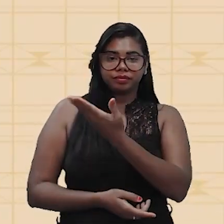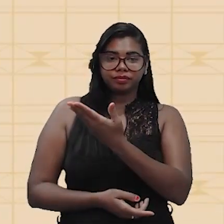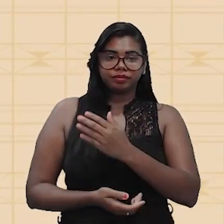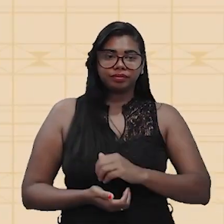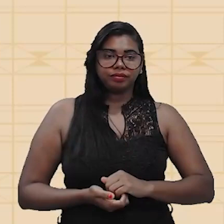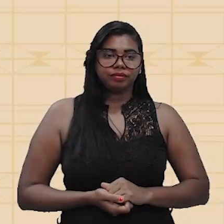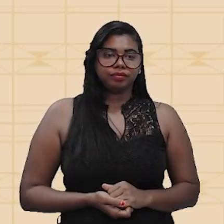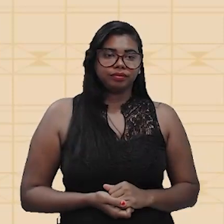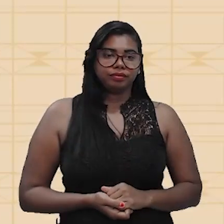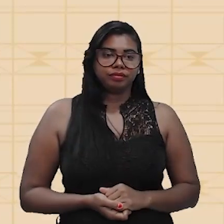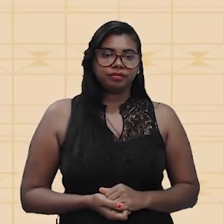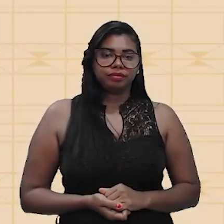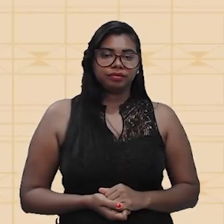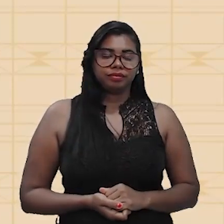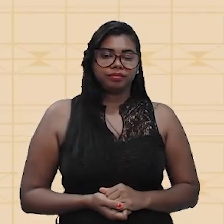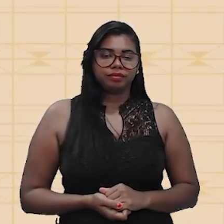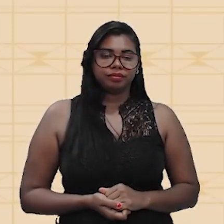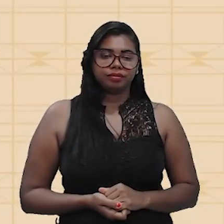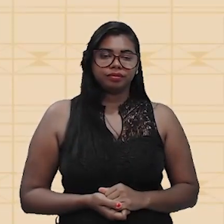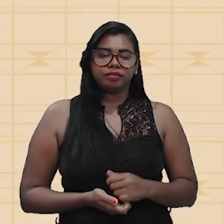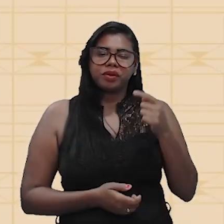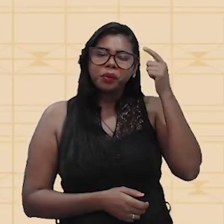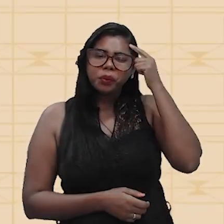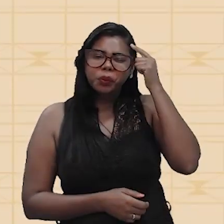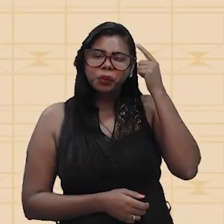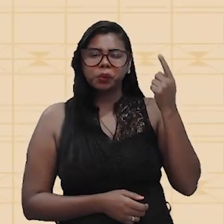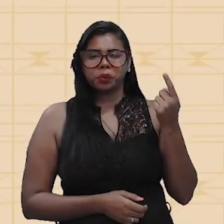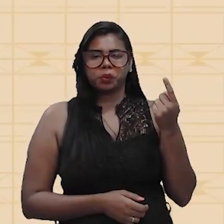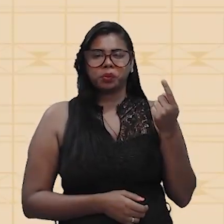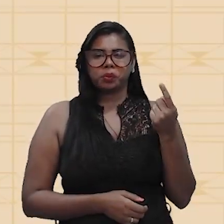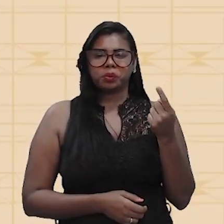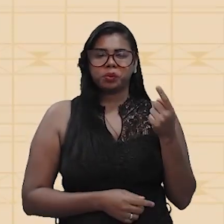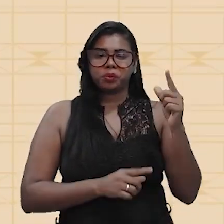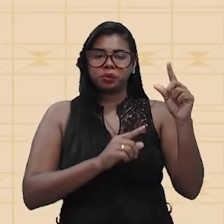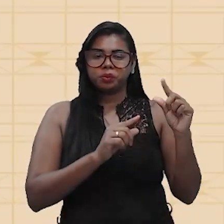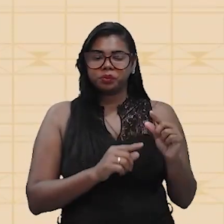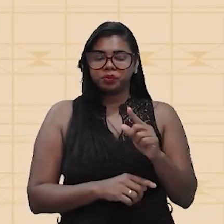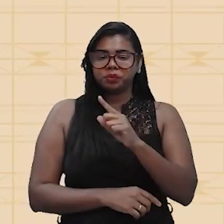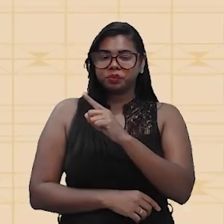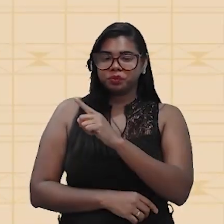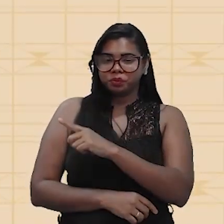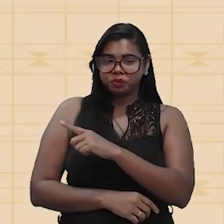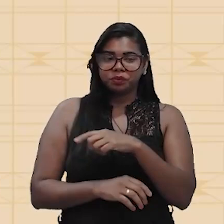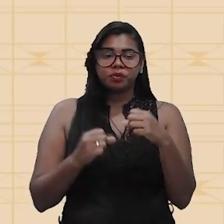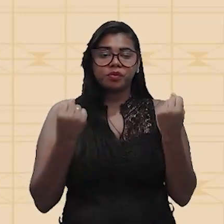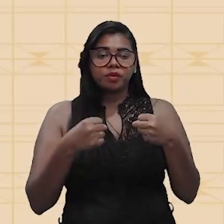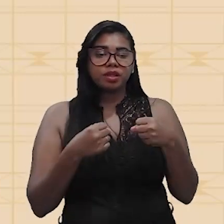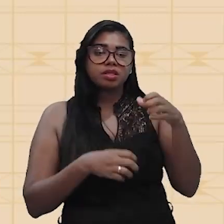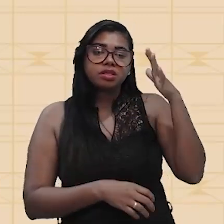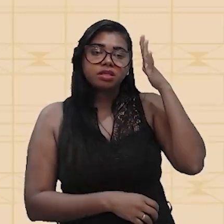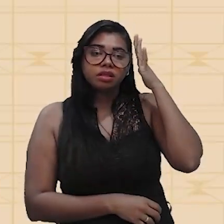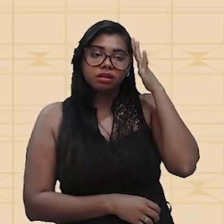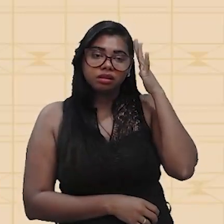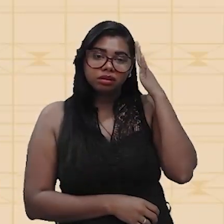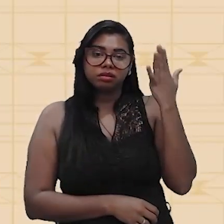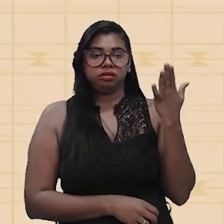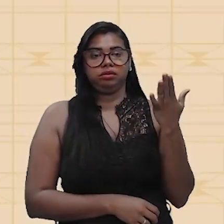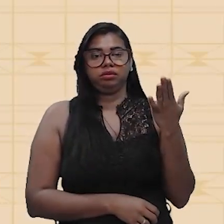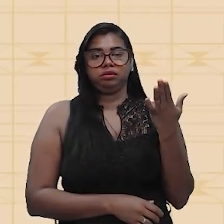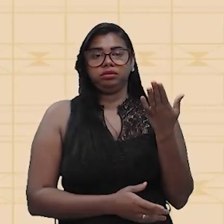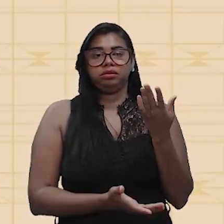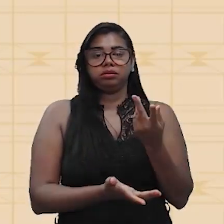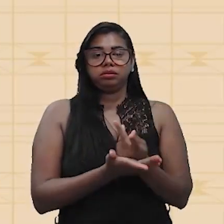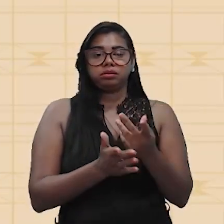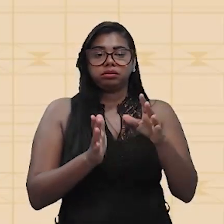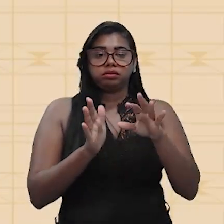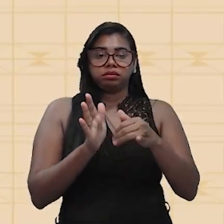que deu 1,5. Não pense você que ele dividiu. É isso que você tem que entender. Nos resistores,